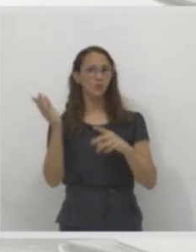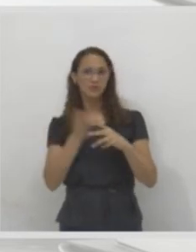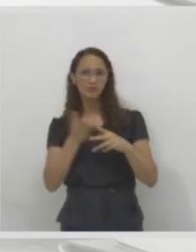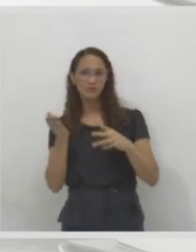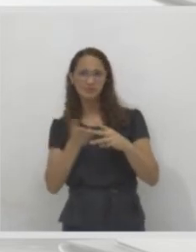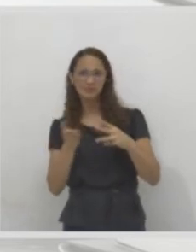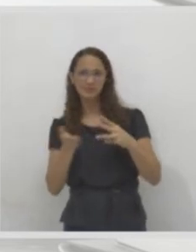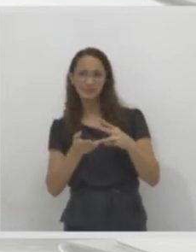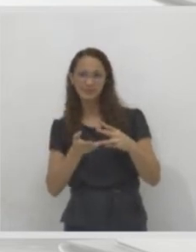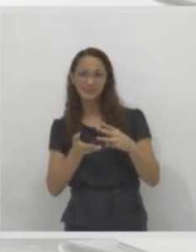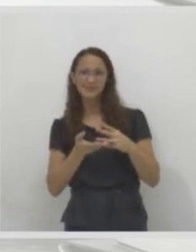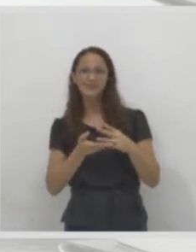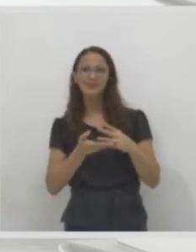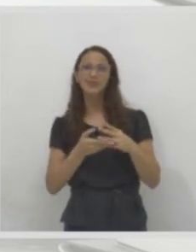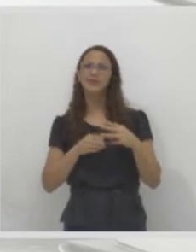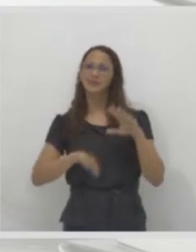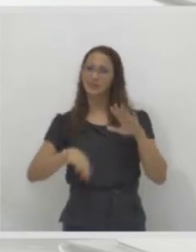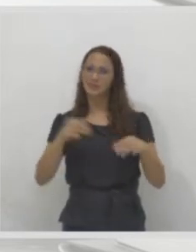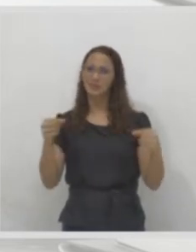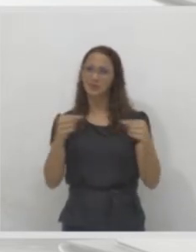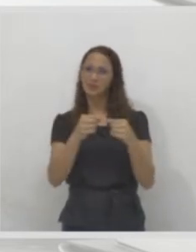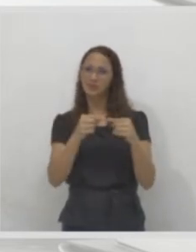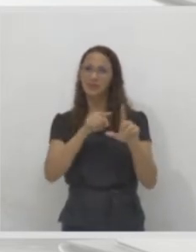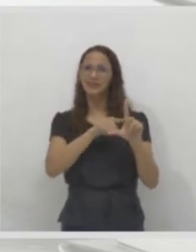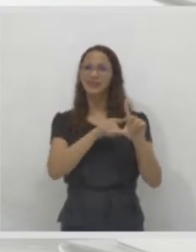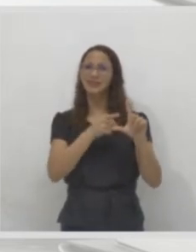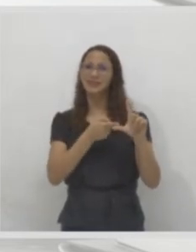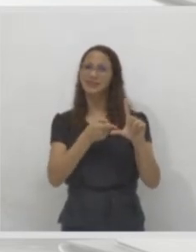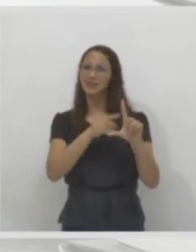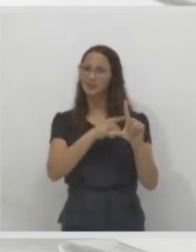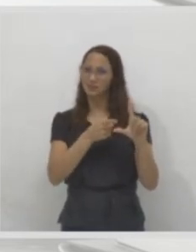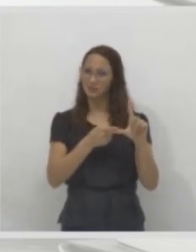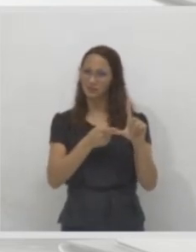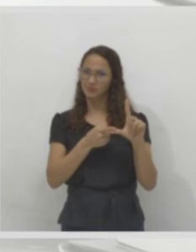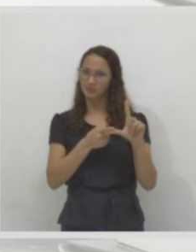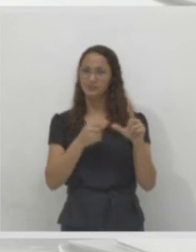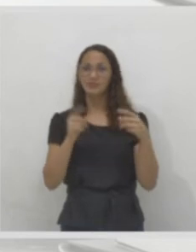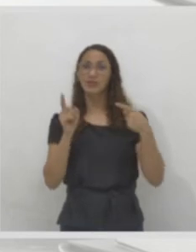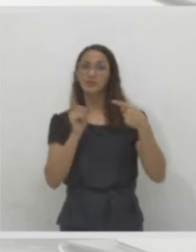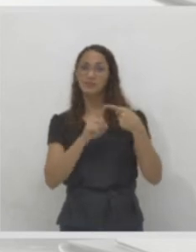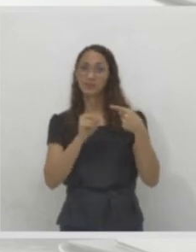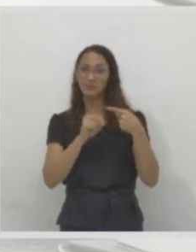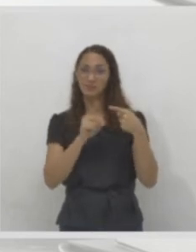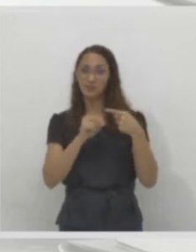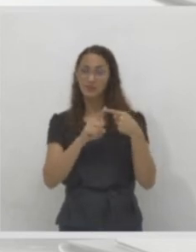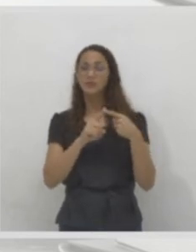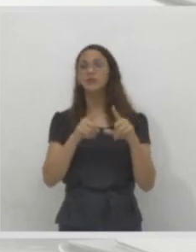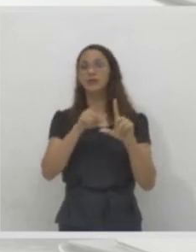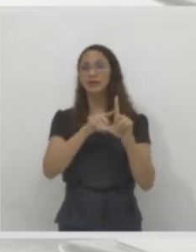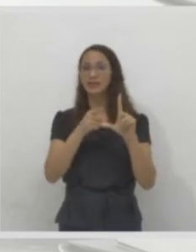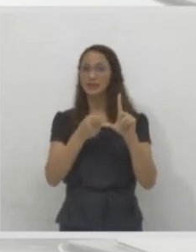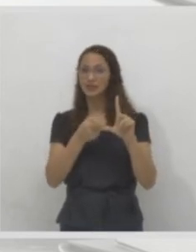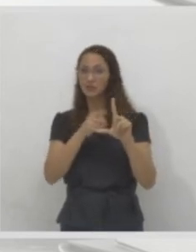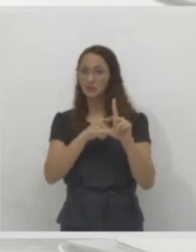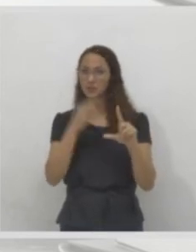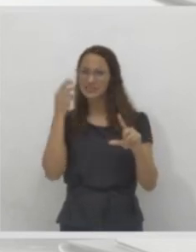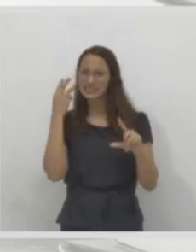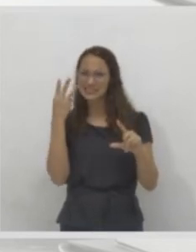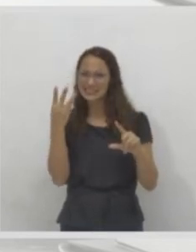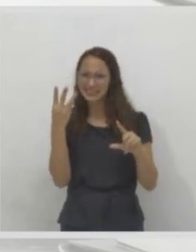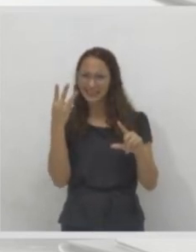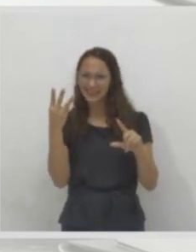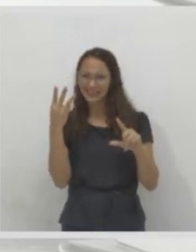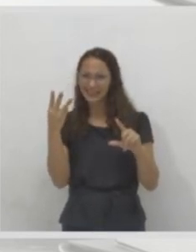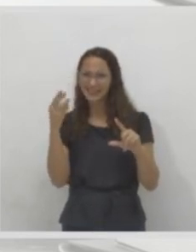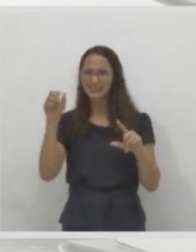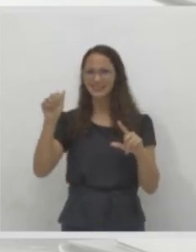ângulos. Eu também tenho triângulos que têm 3 ângulos agudos. Esses 3